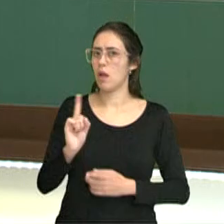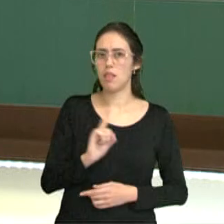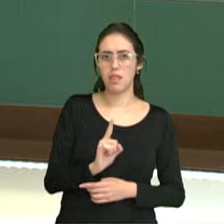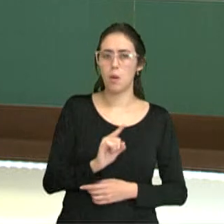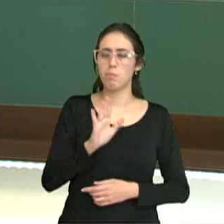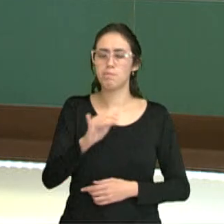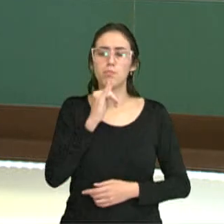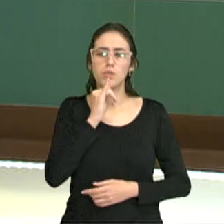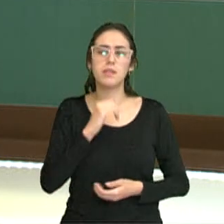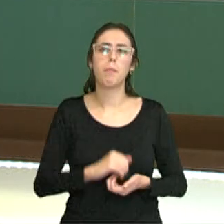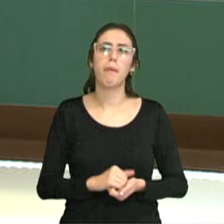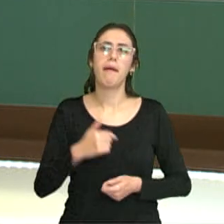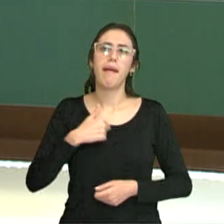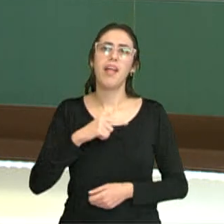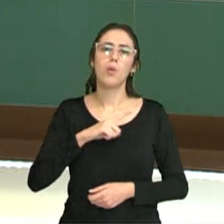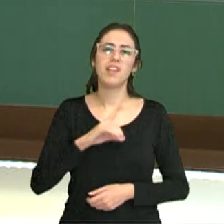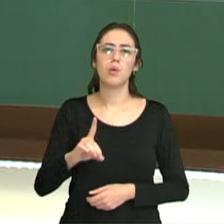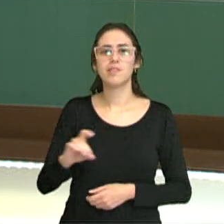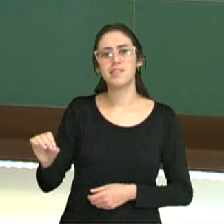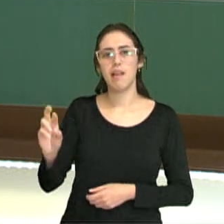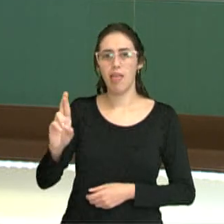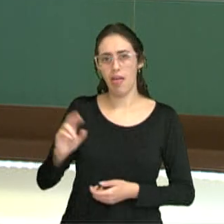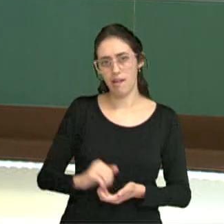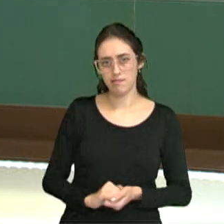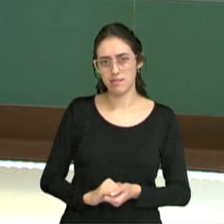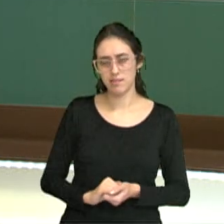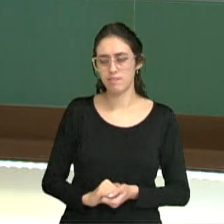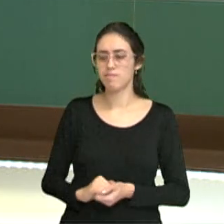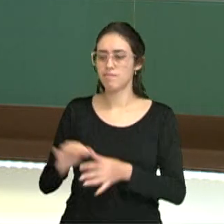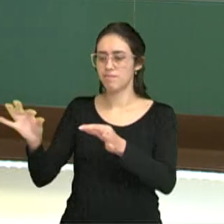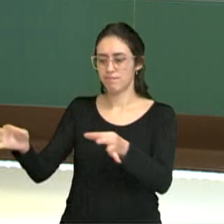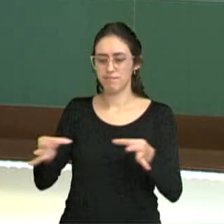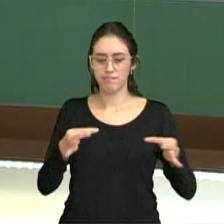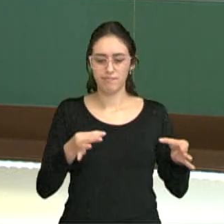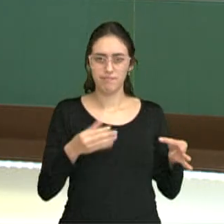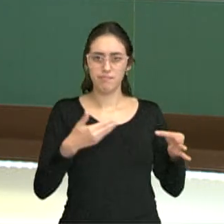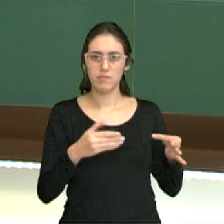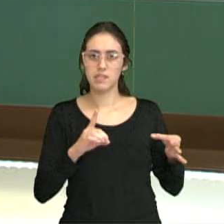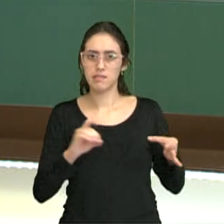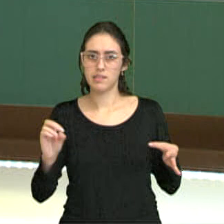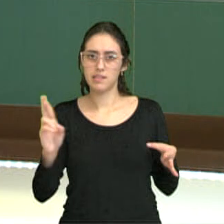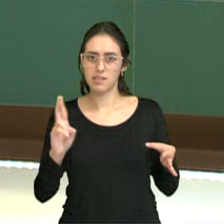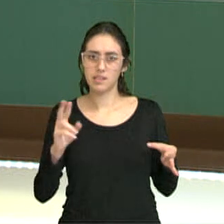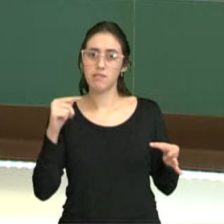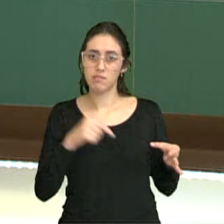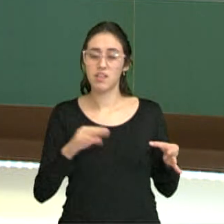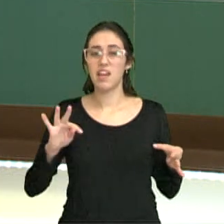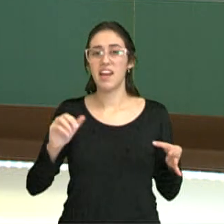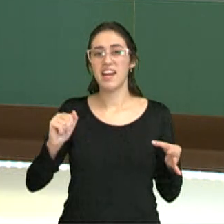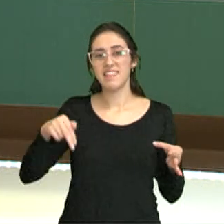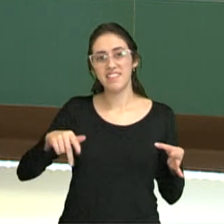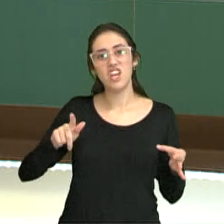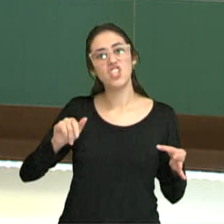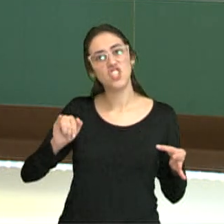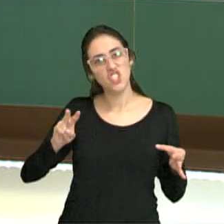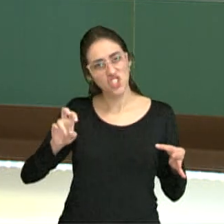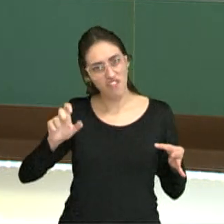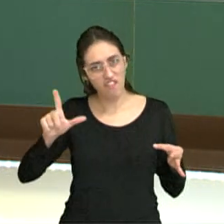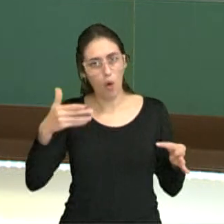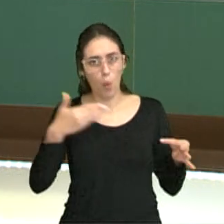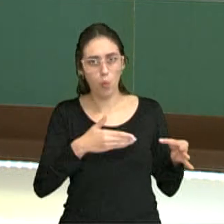fala assim, eu tenho 100 reais. Pego a nota de 100 reais, ele é tangível, né? Eu